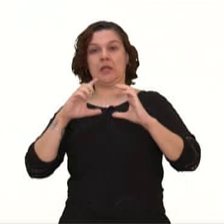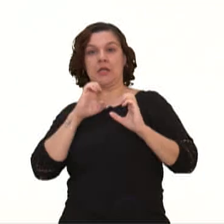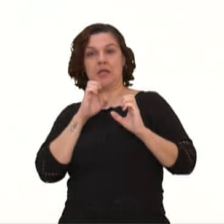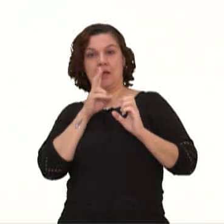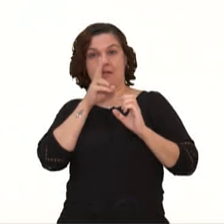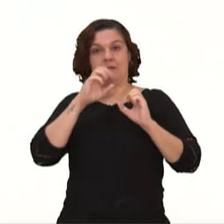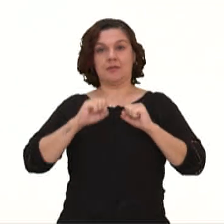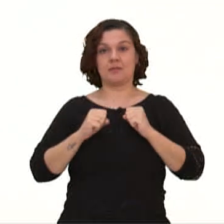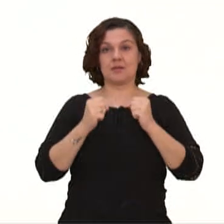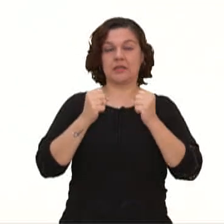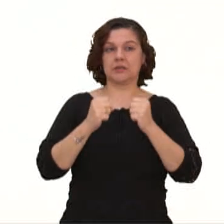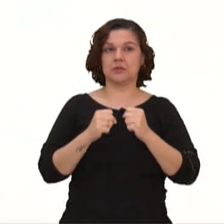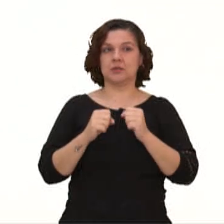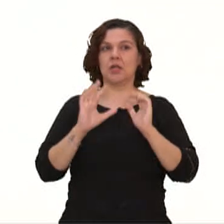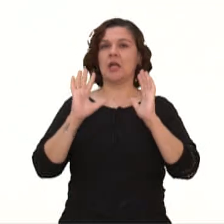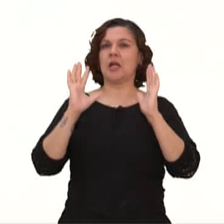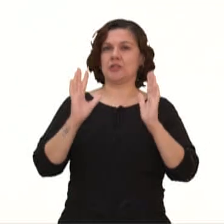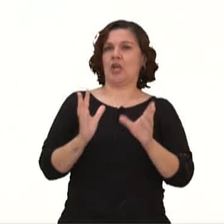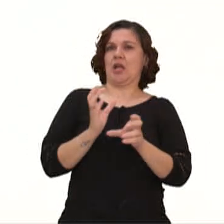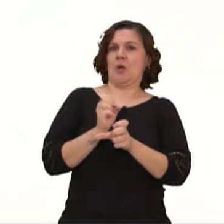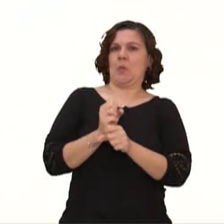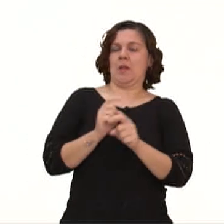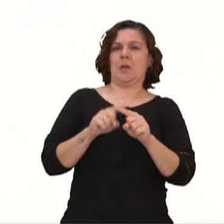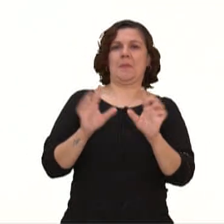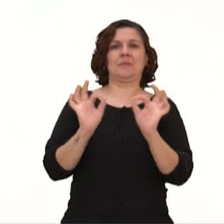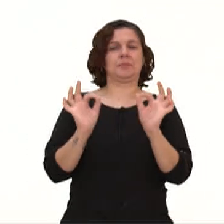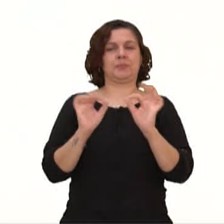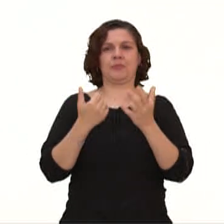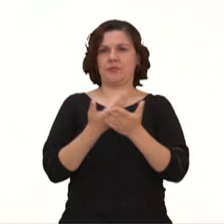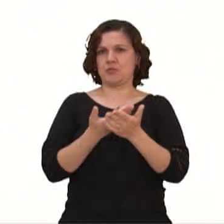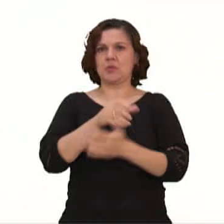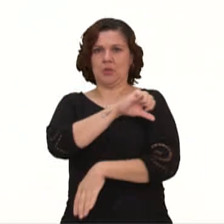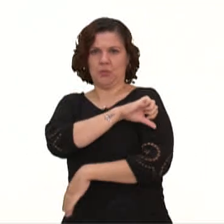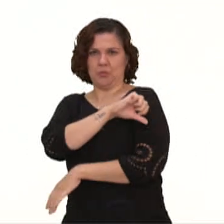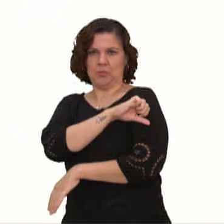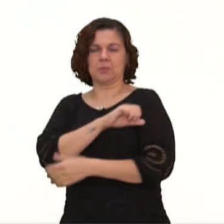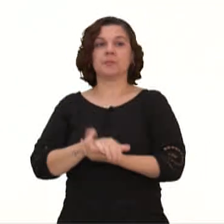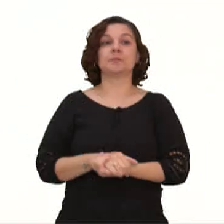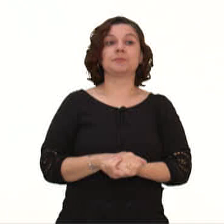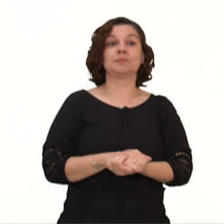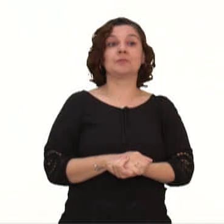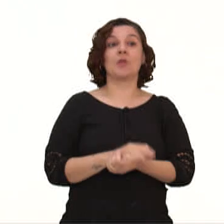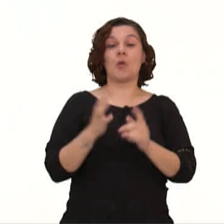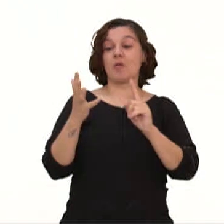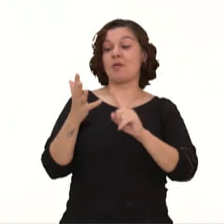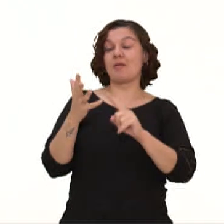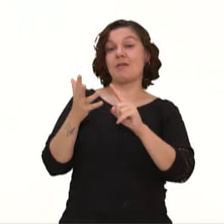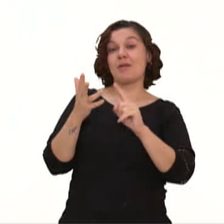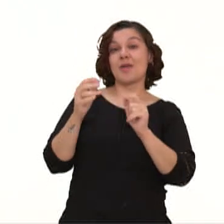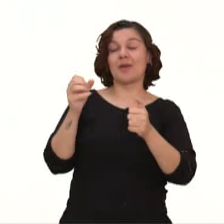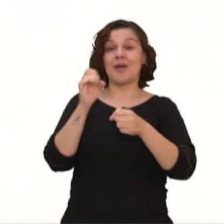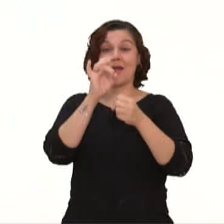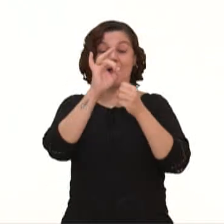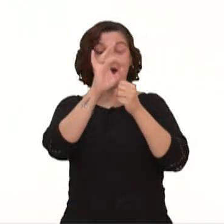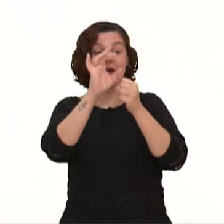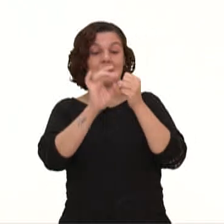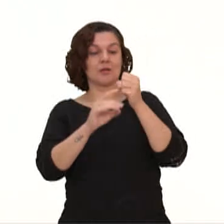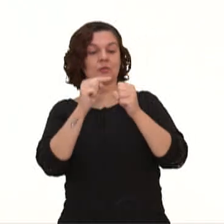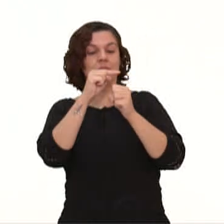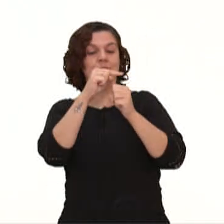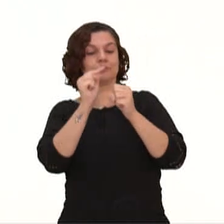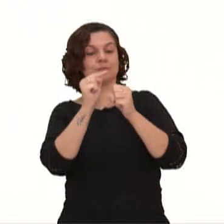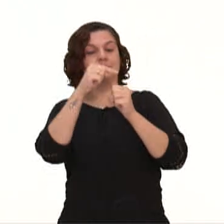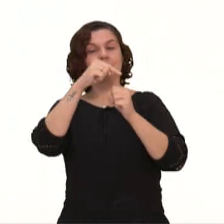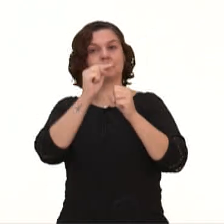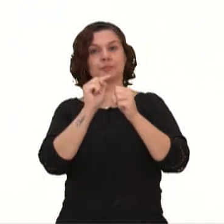tem isso calculado, mas não é o caso de trabalhar no 9º ano. E cada um tem uma órbita, e ao liberar energia, o